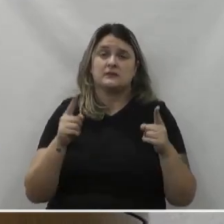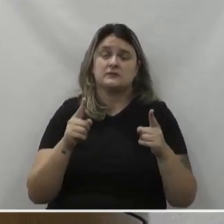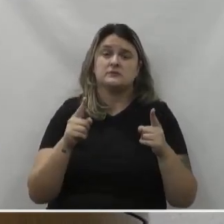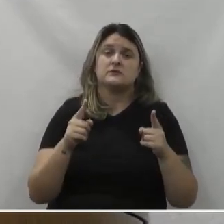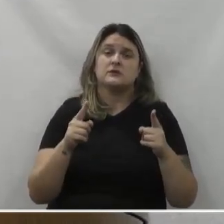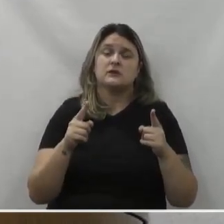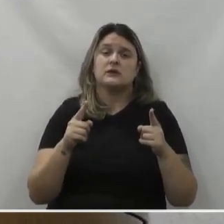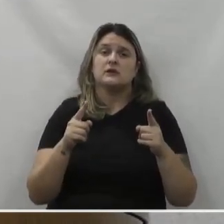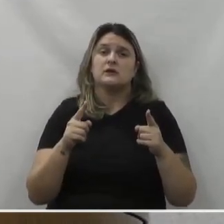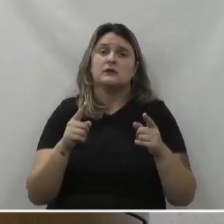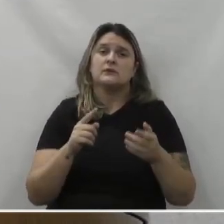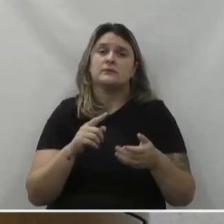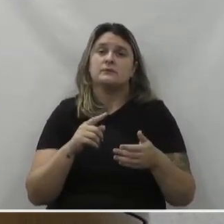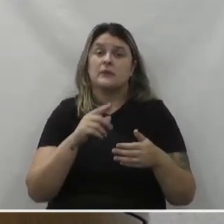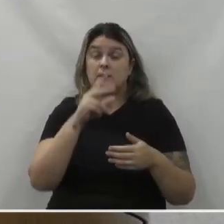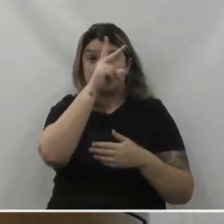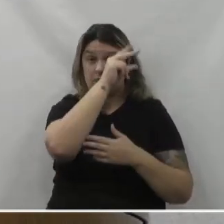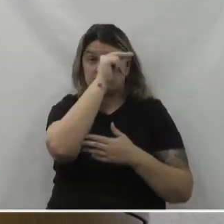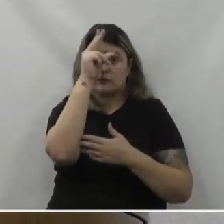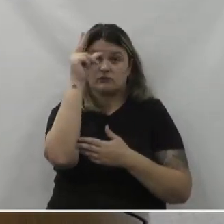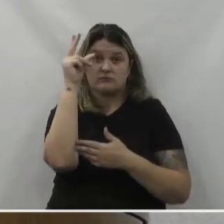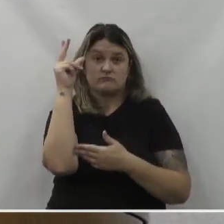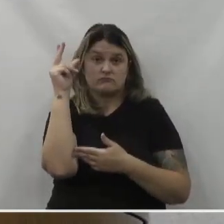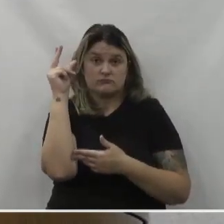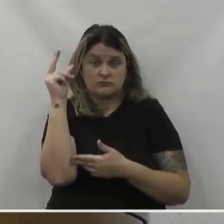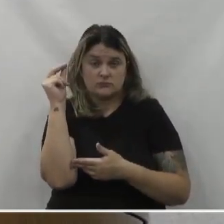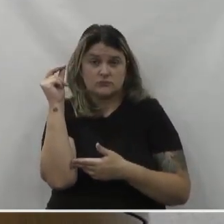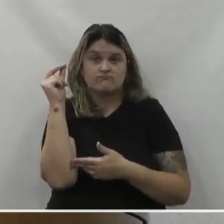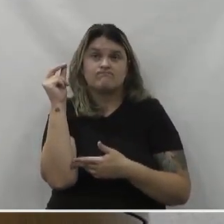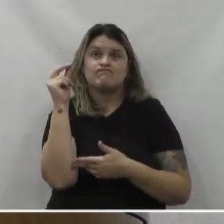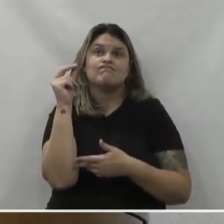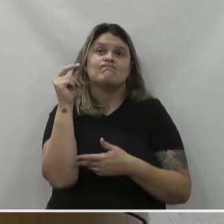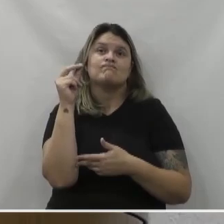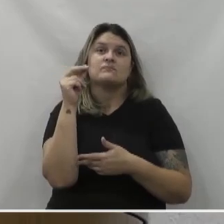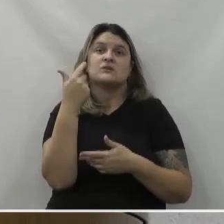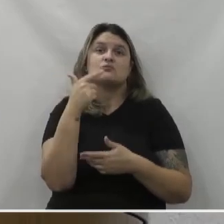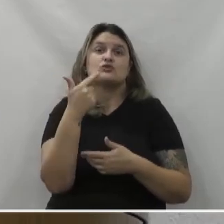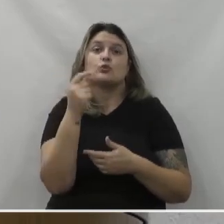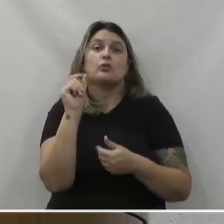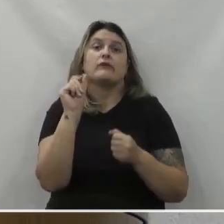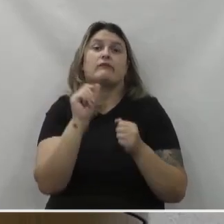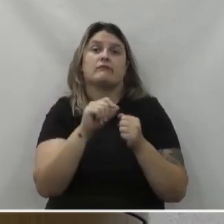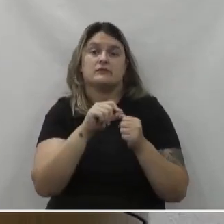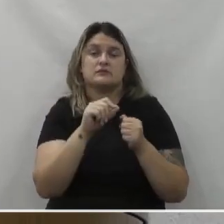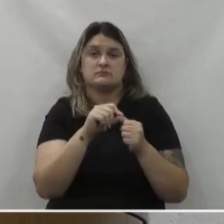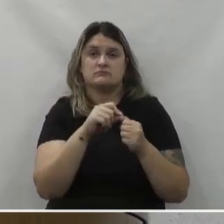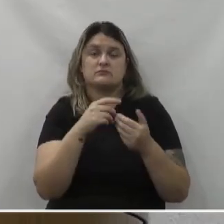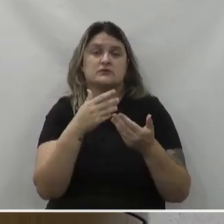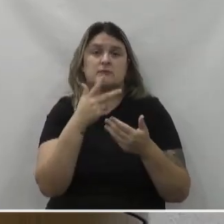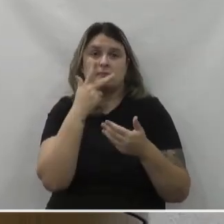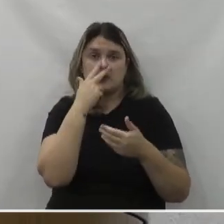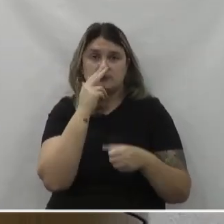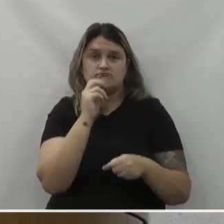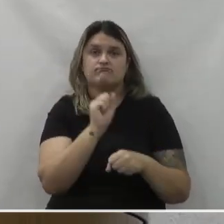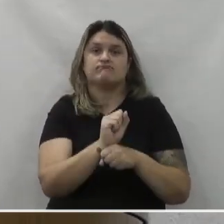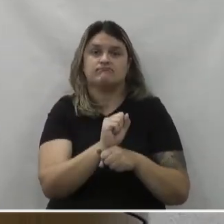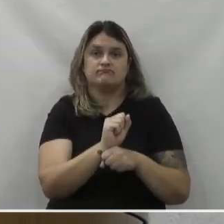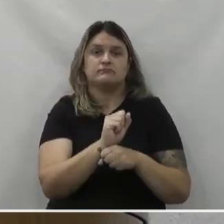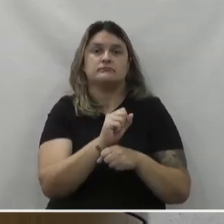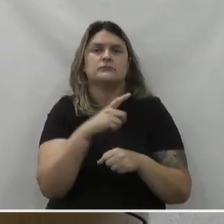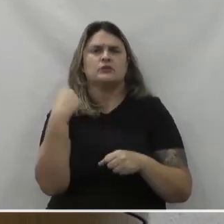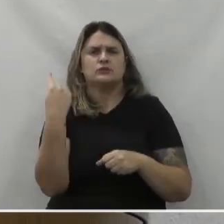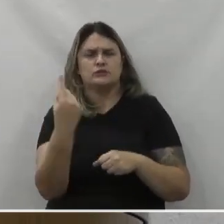aí a prefeitura não teve muita ação, né? A gente